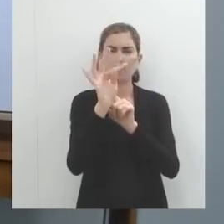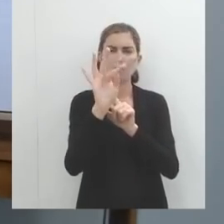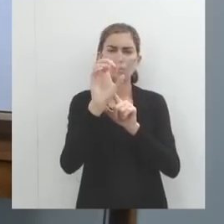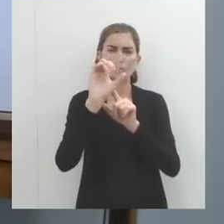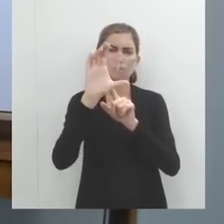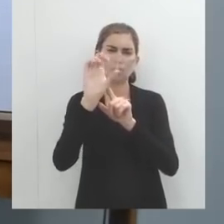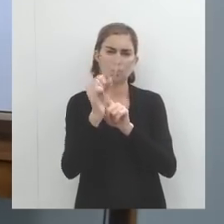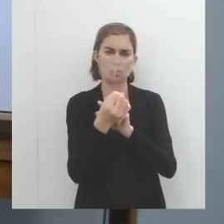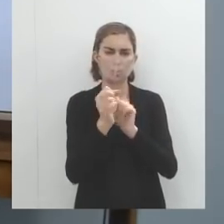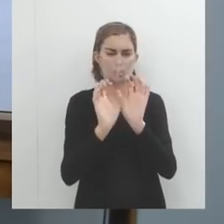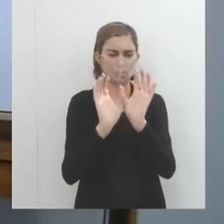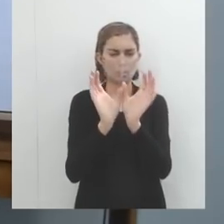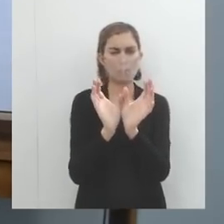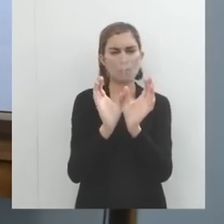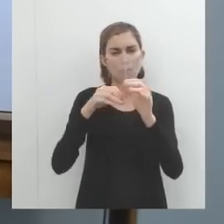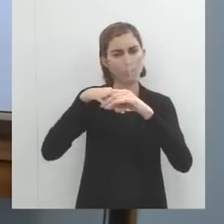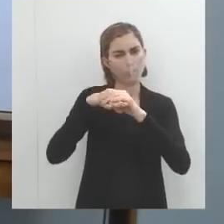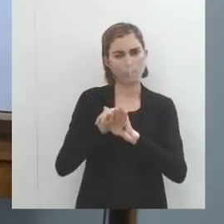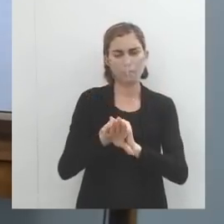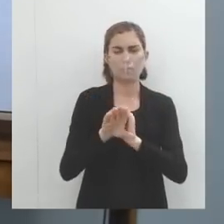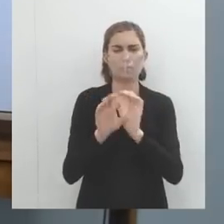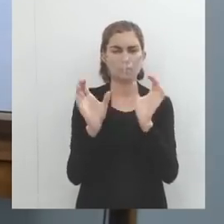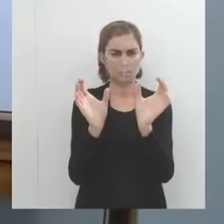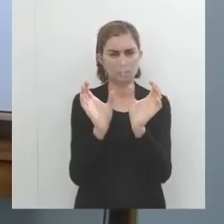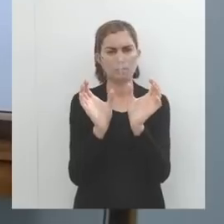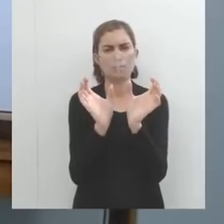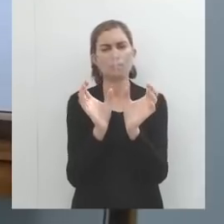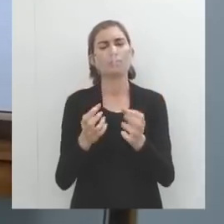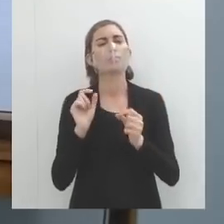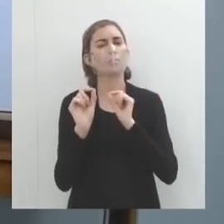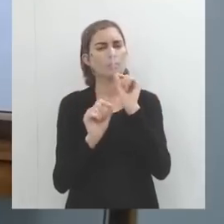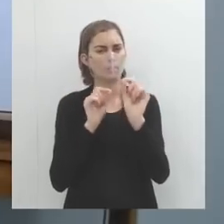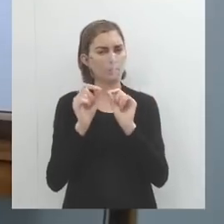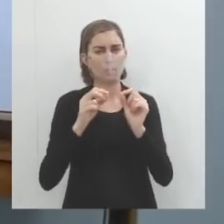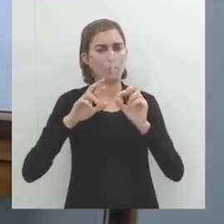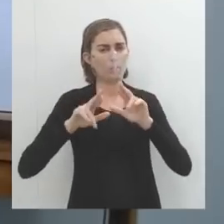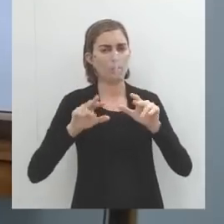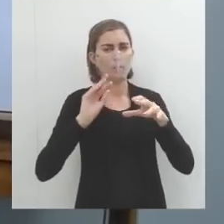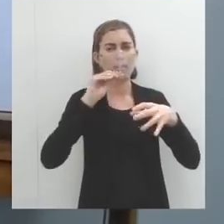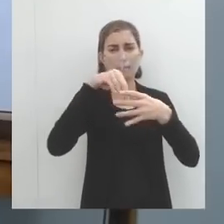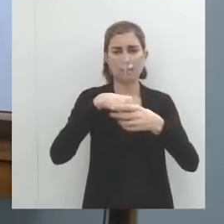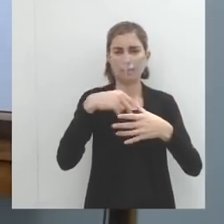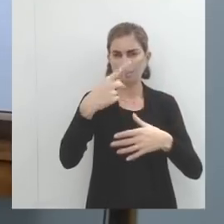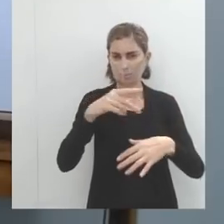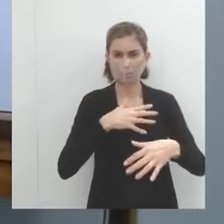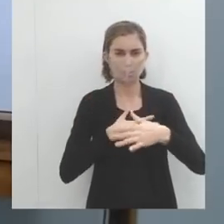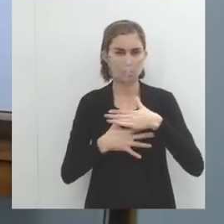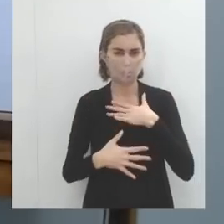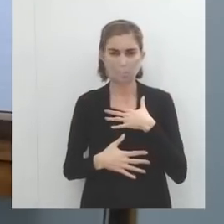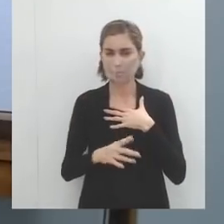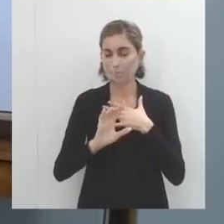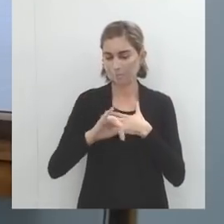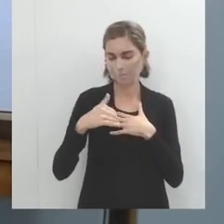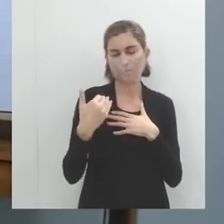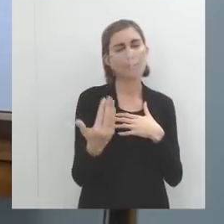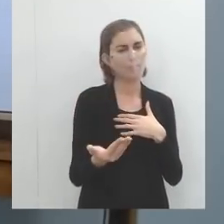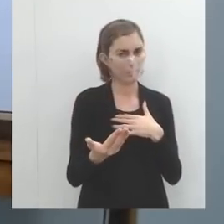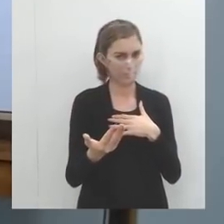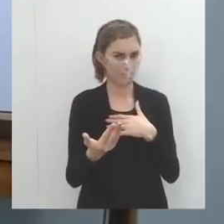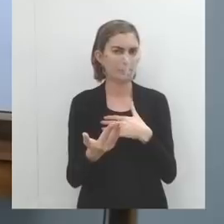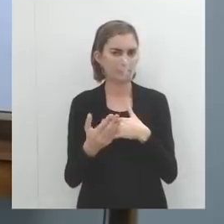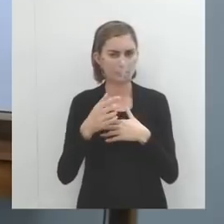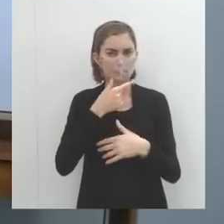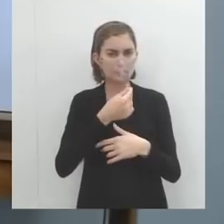é que acontece? Deixa eu contar uma história. O danado dos testículos, eles não ficam dentro do teu corpo, tá? O danado dos